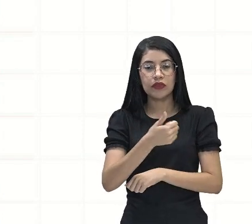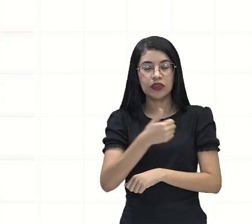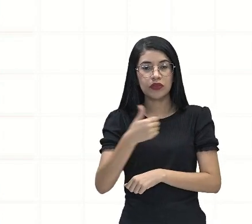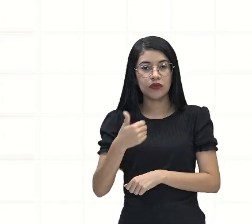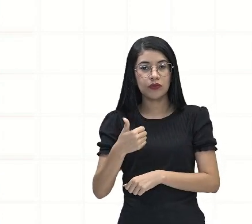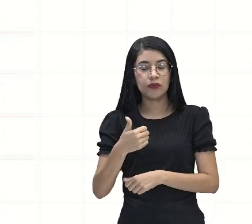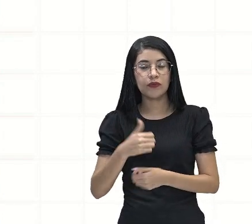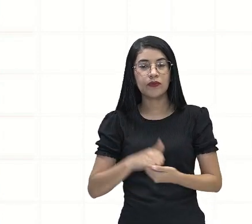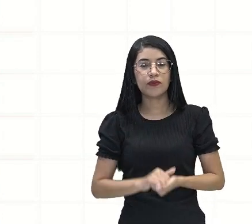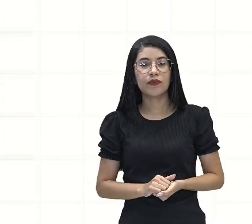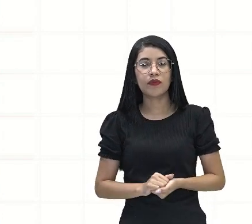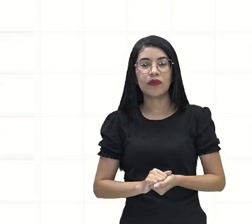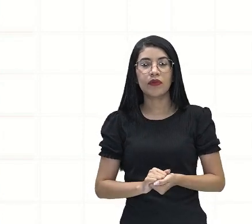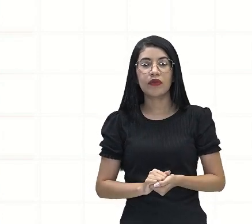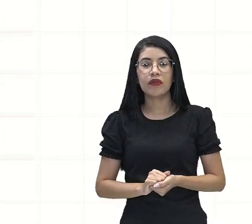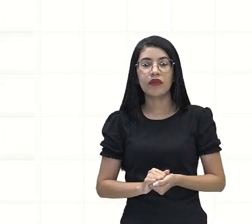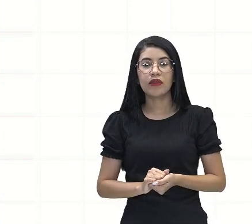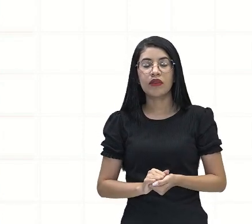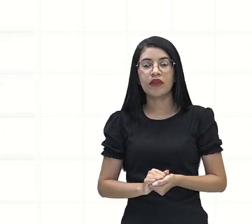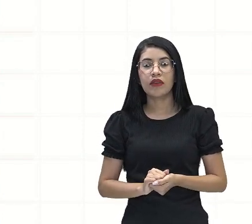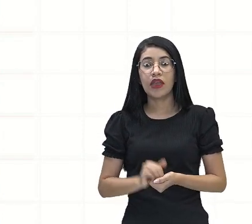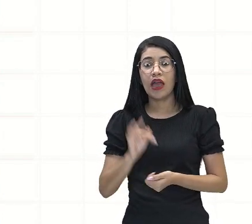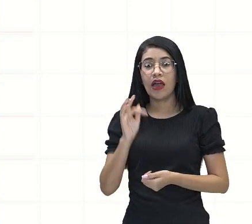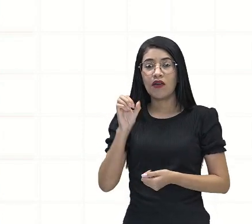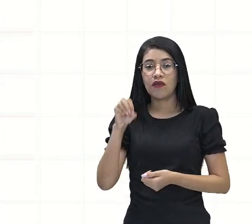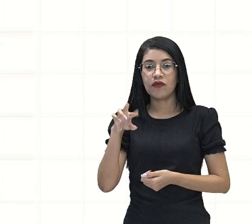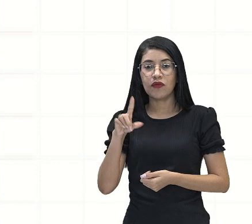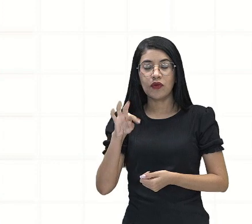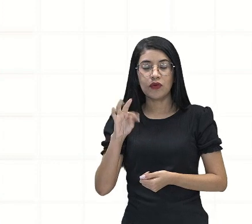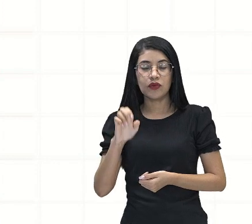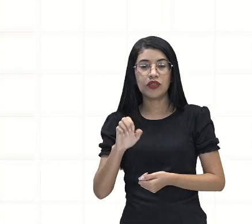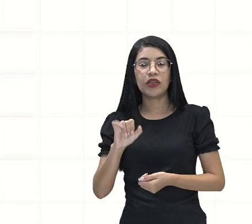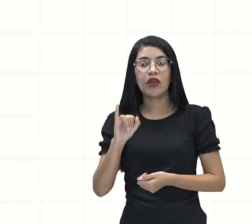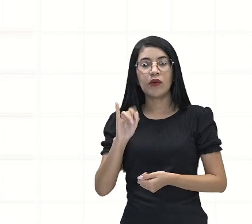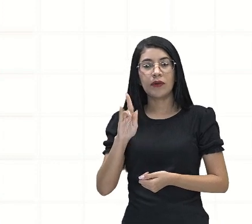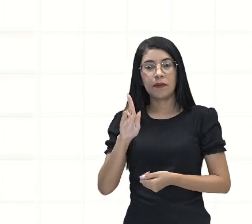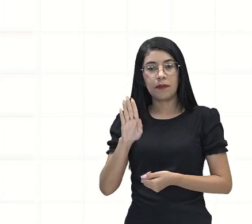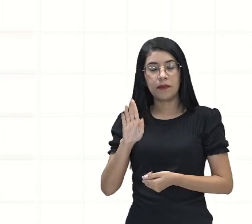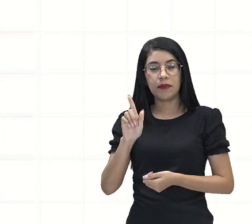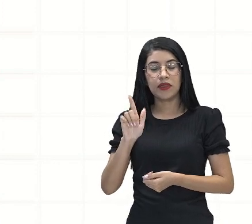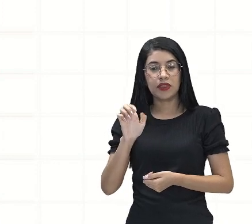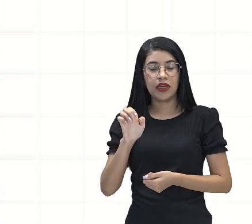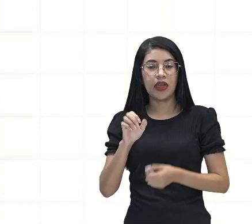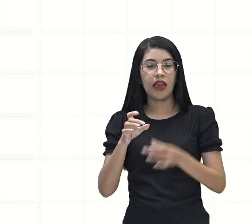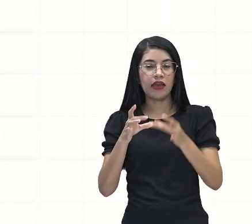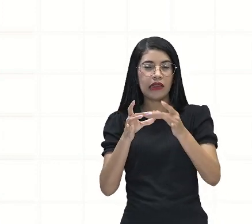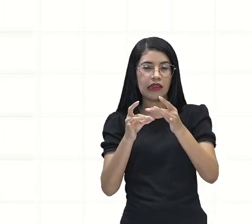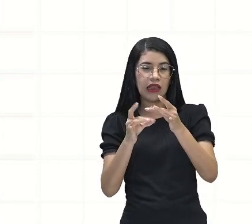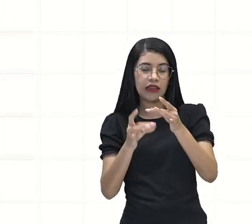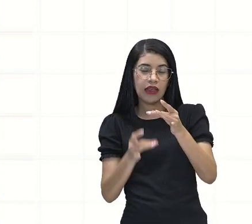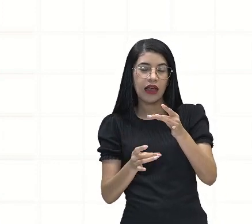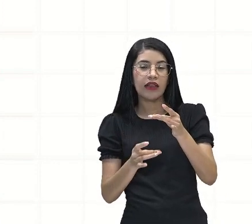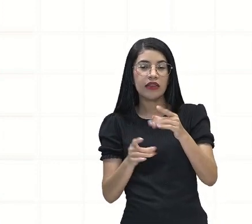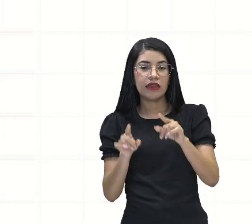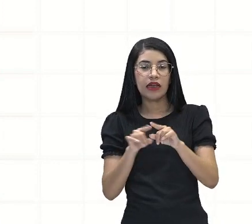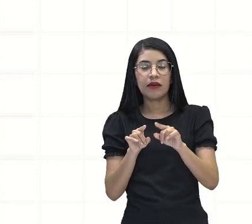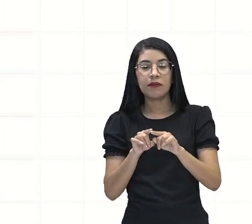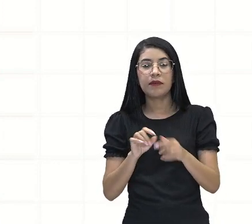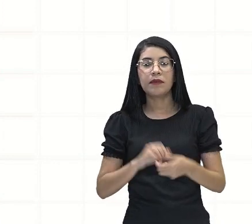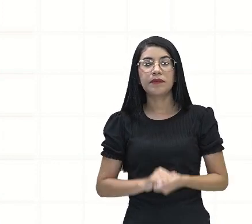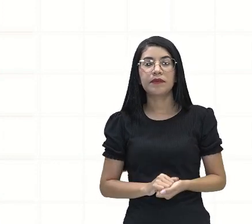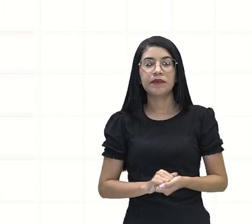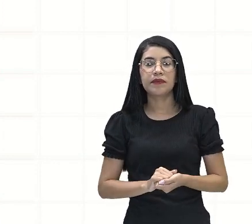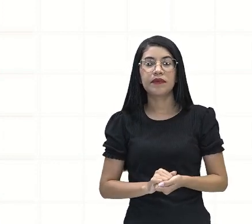mapa a fonte aqui que a gente tem o IBGE né E tem toda essa descrição aqui a gente vai ver aqui